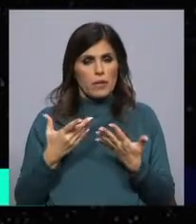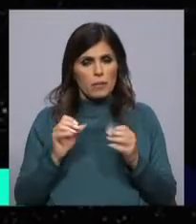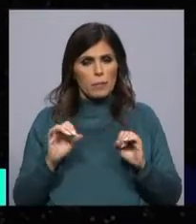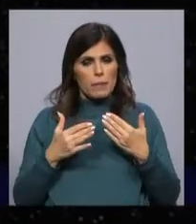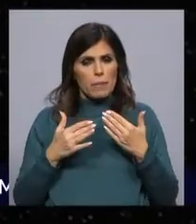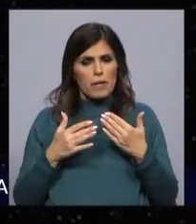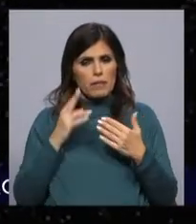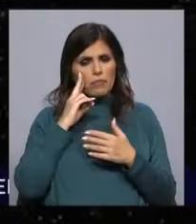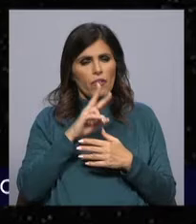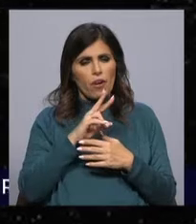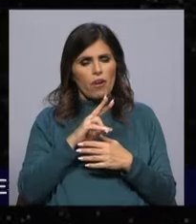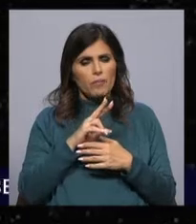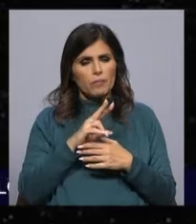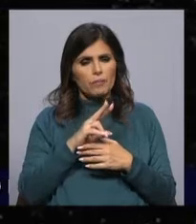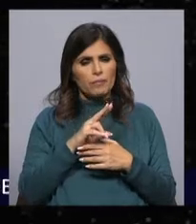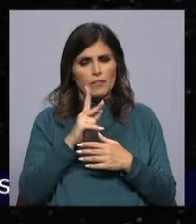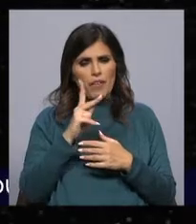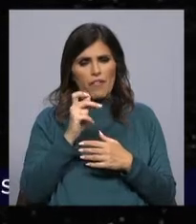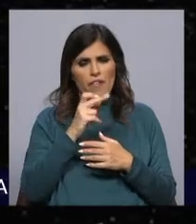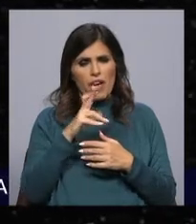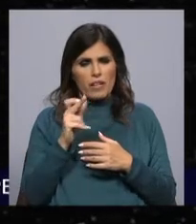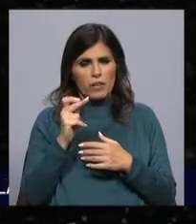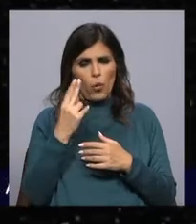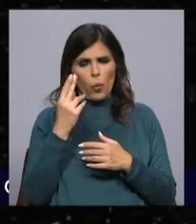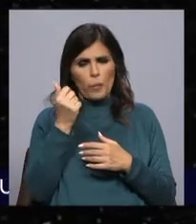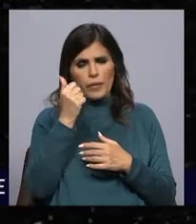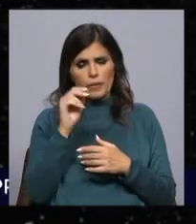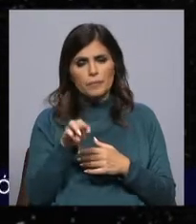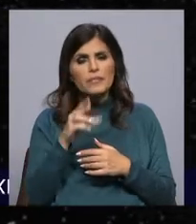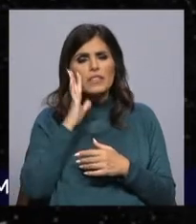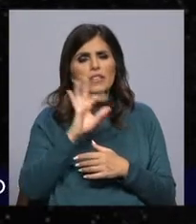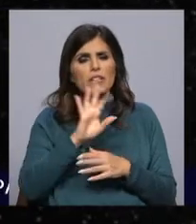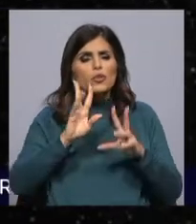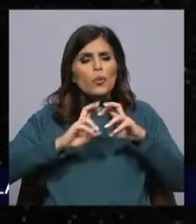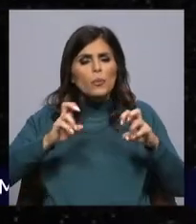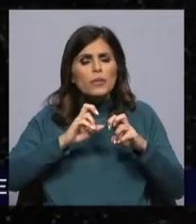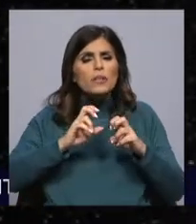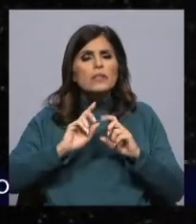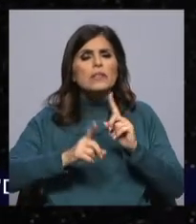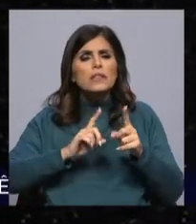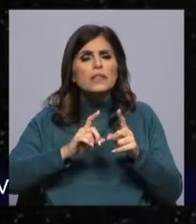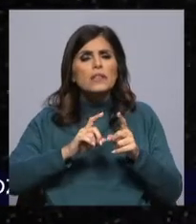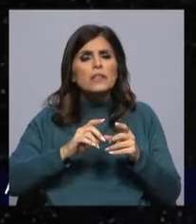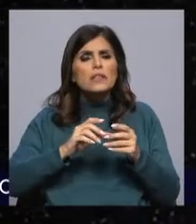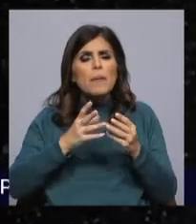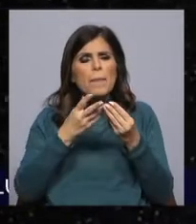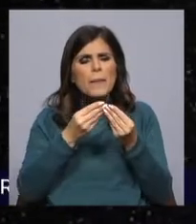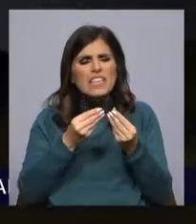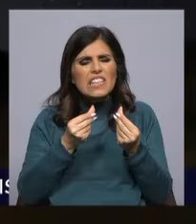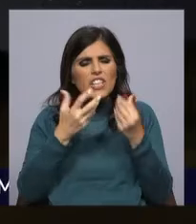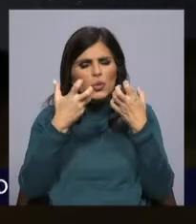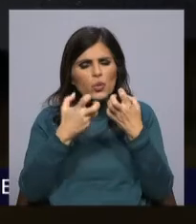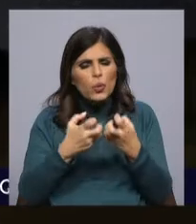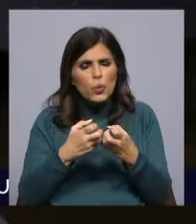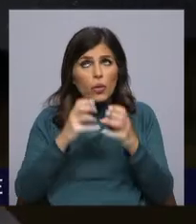luz do Observatório Vera Rubin, que vai tentar descobrir muito mais sobre o mistério da energia escura e da matéria escura do